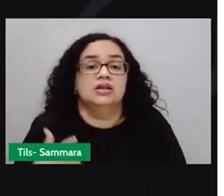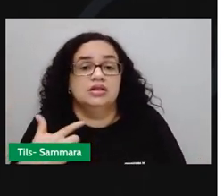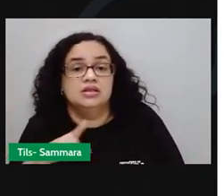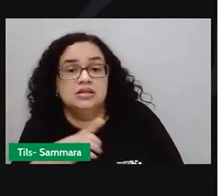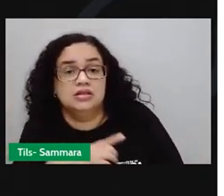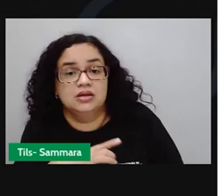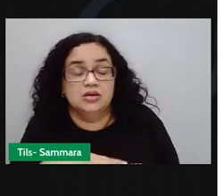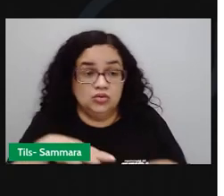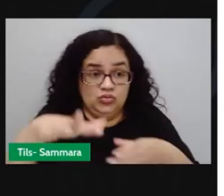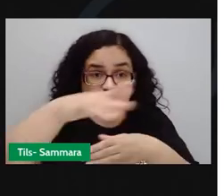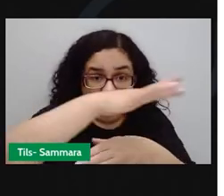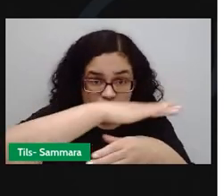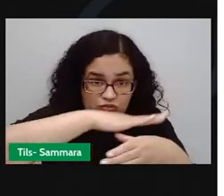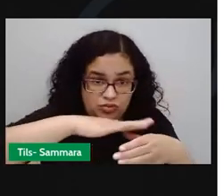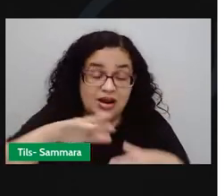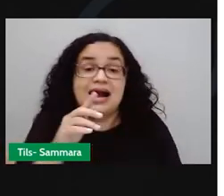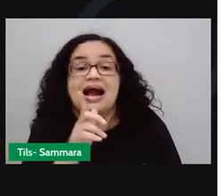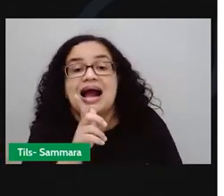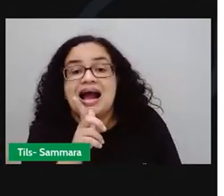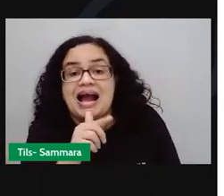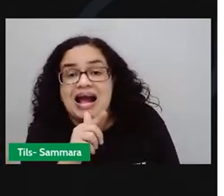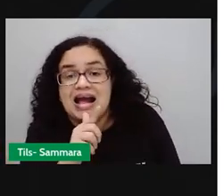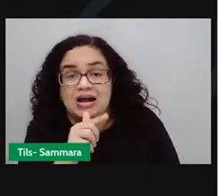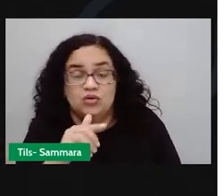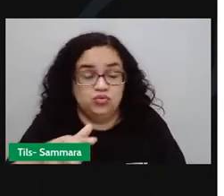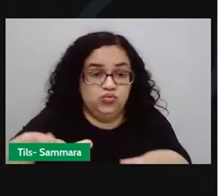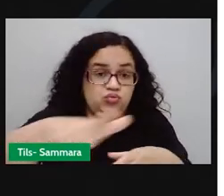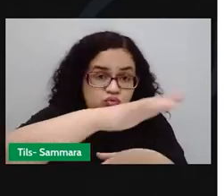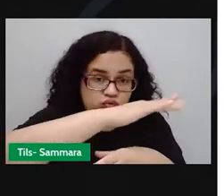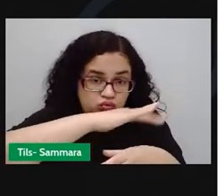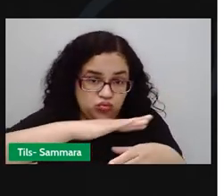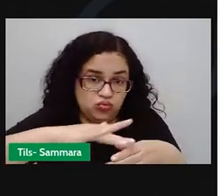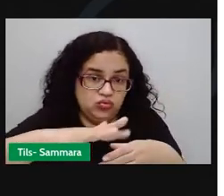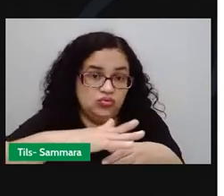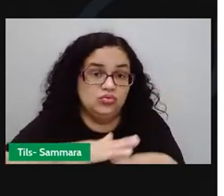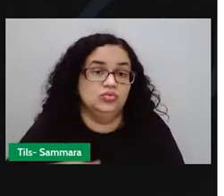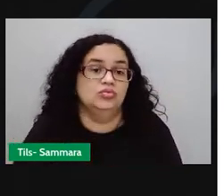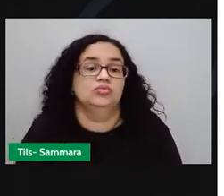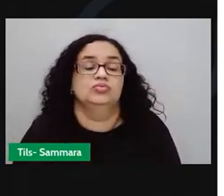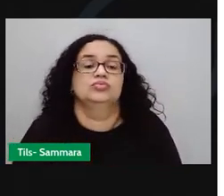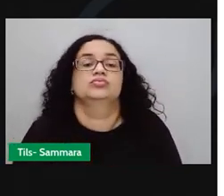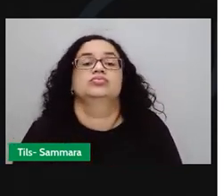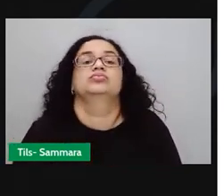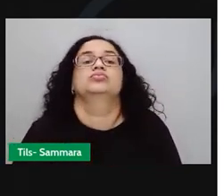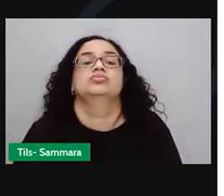aí coberta, né, pela água, mas ela está flutuando.